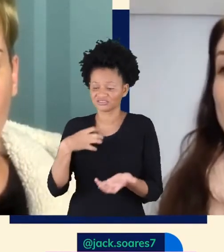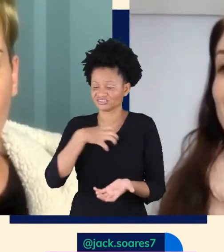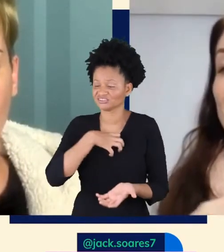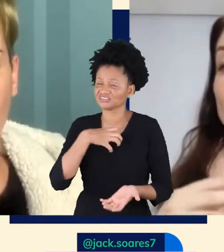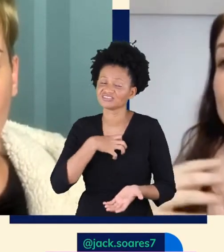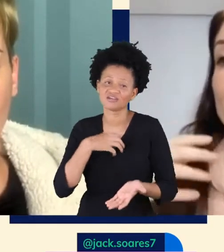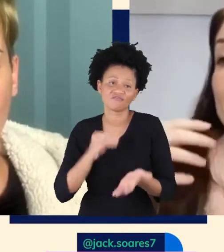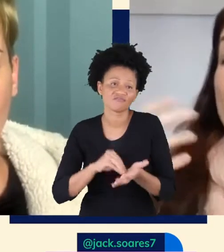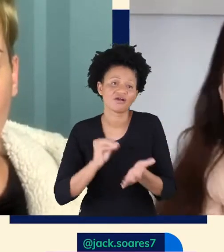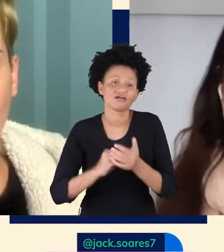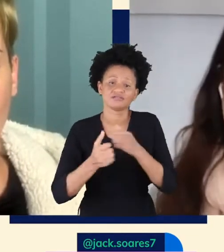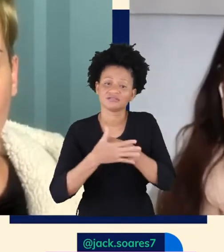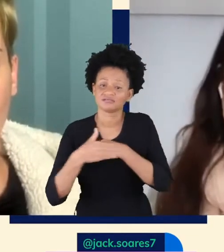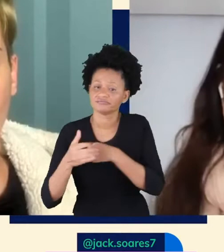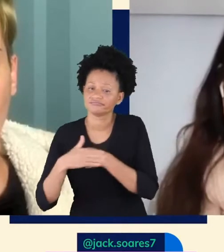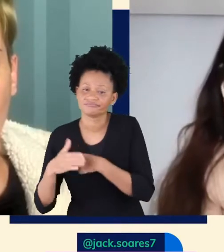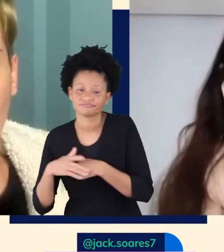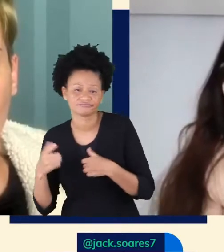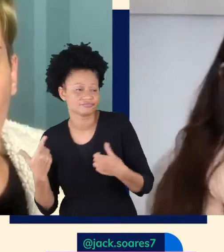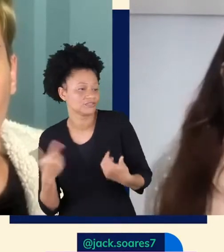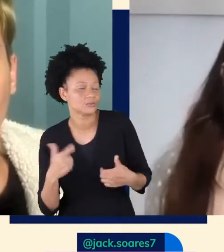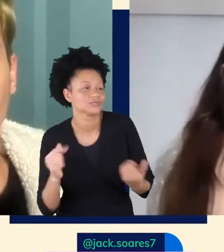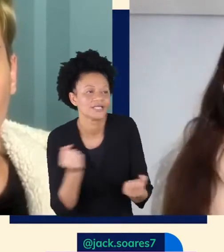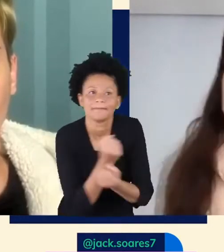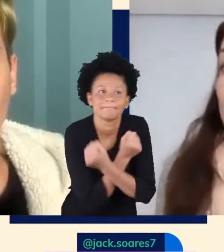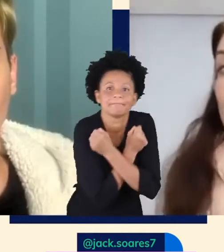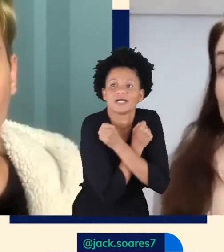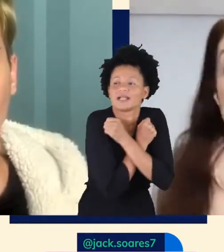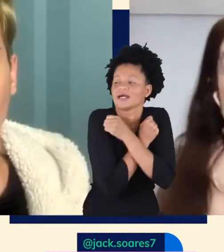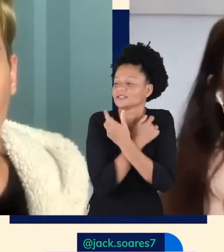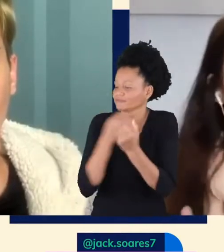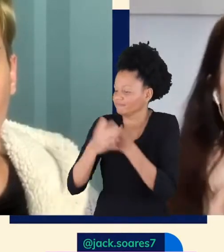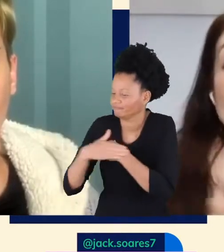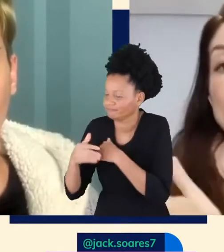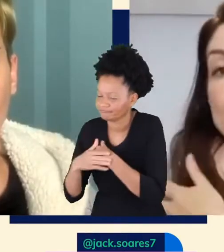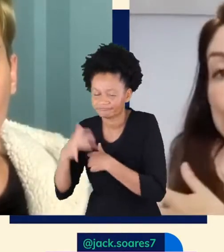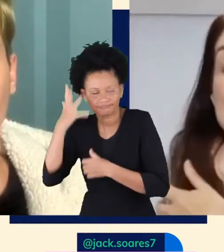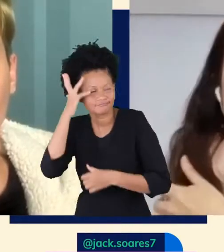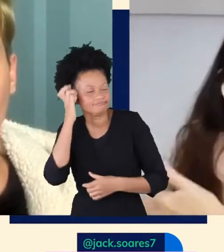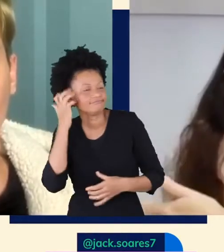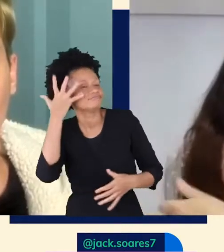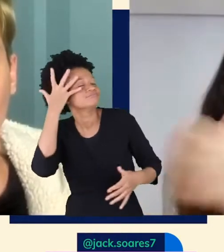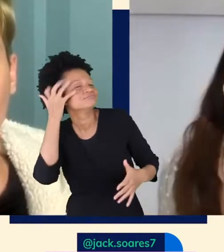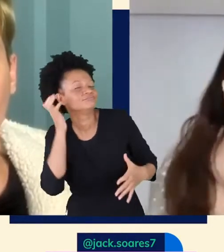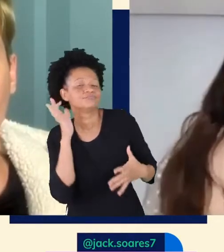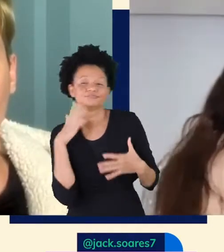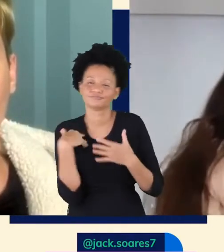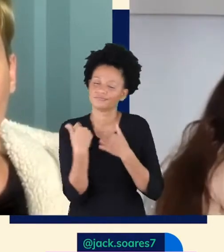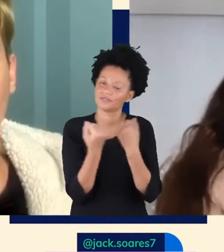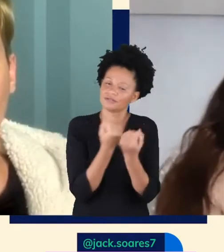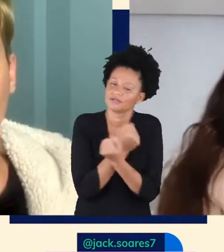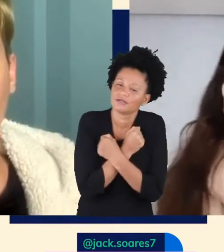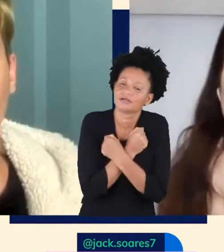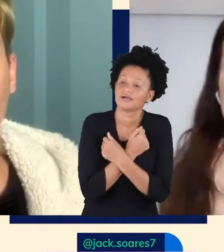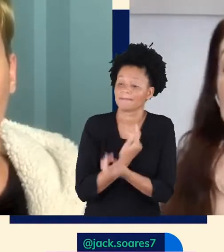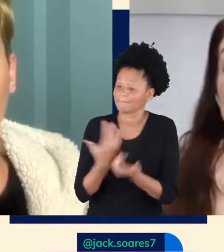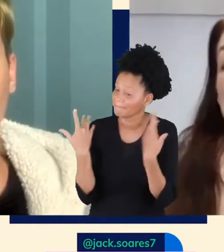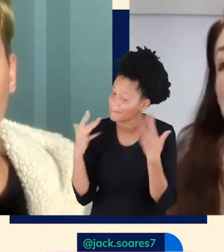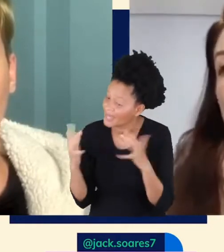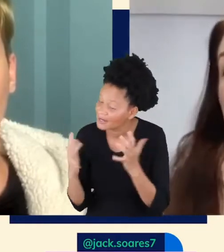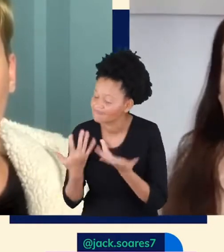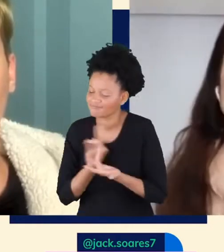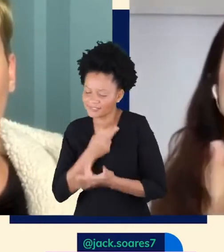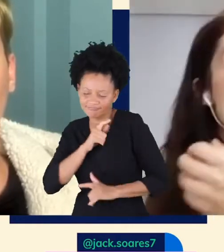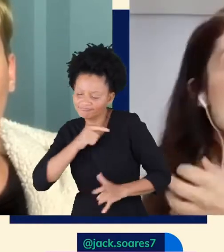que tá muito carente, às vezes a criança que não tem contato físico, de abraçar, de receber o carinho no